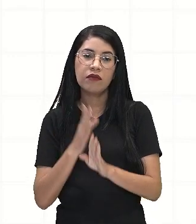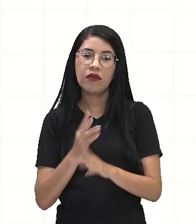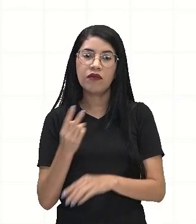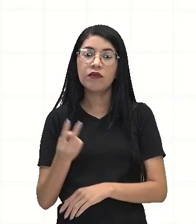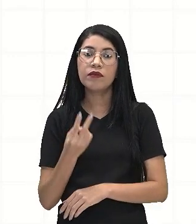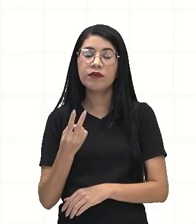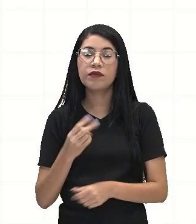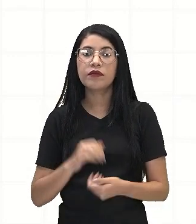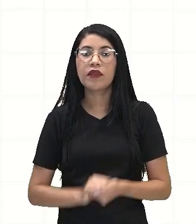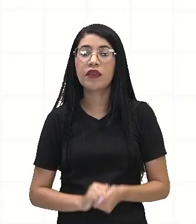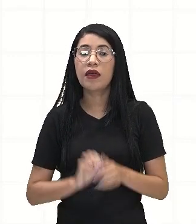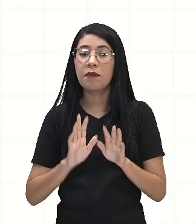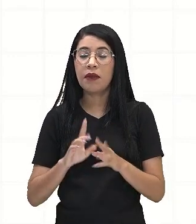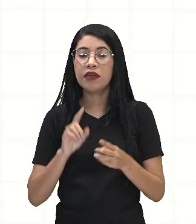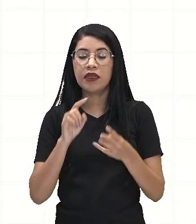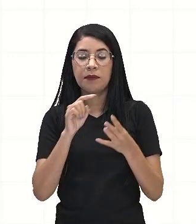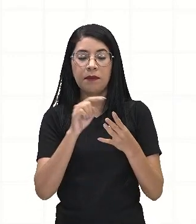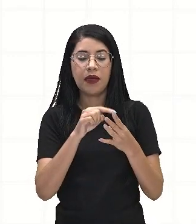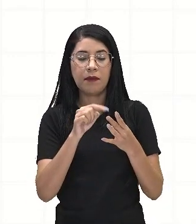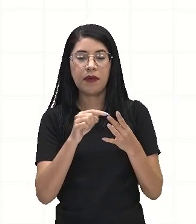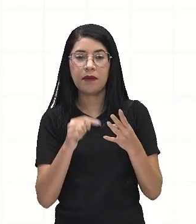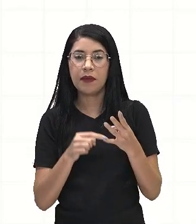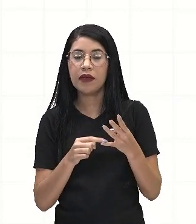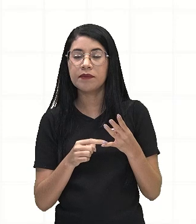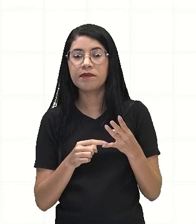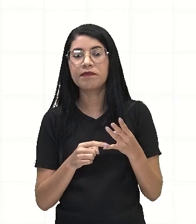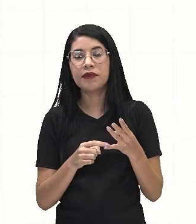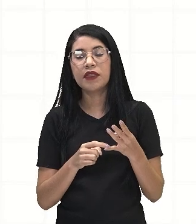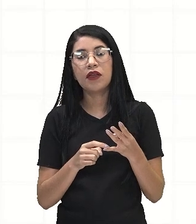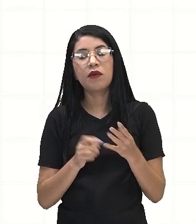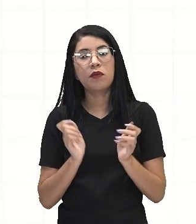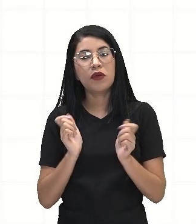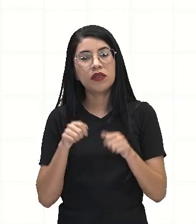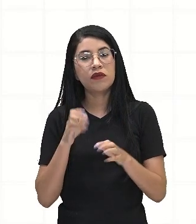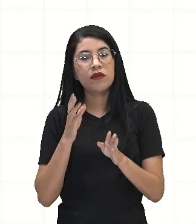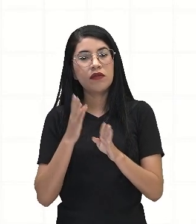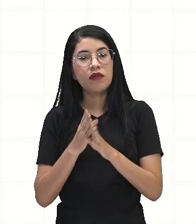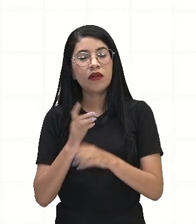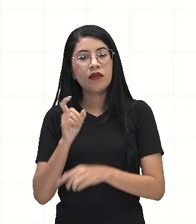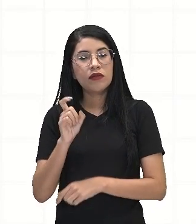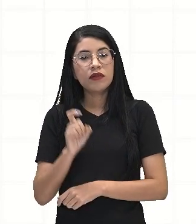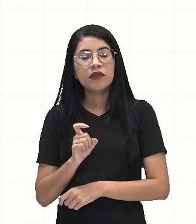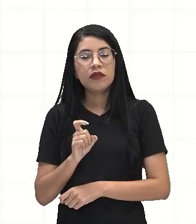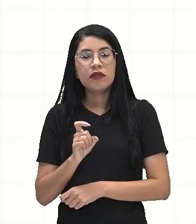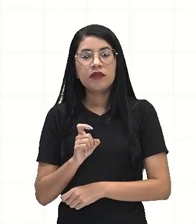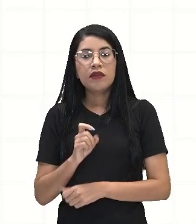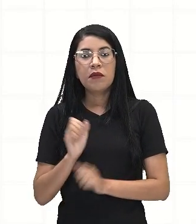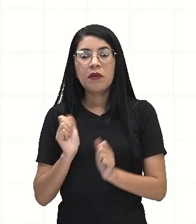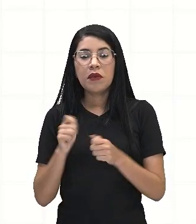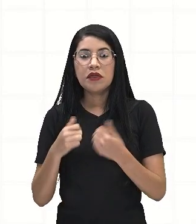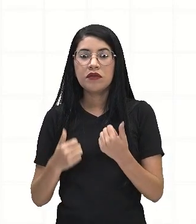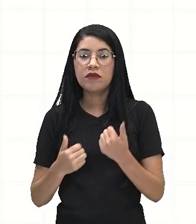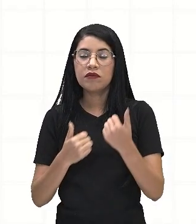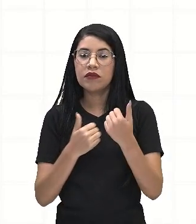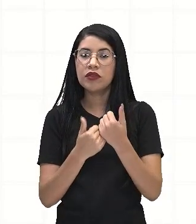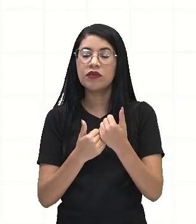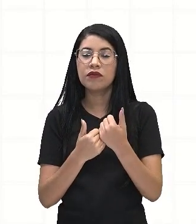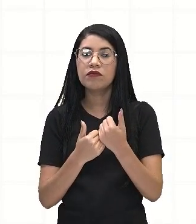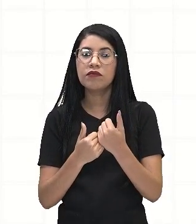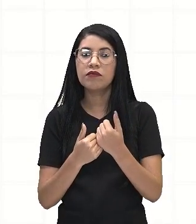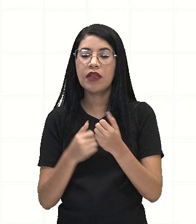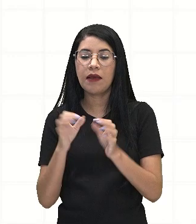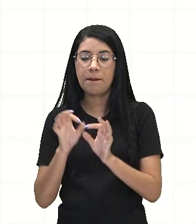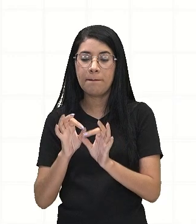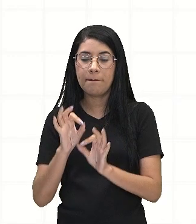Mas como ele me deu o volume, eu tenho que saber qual é o X que vai poder substituir aqui, né? Para que